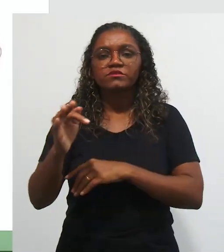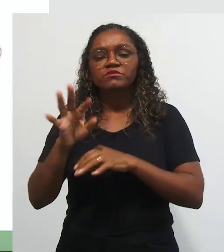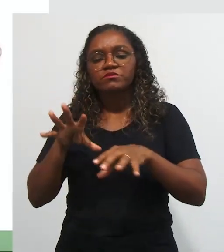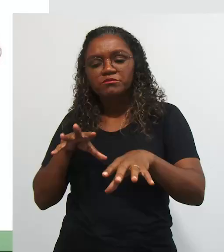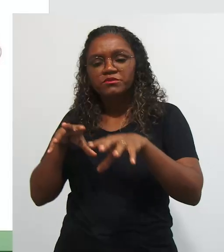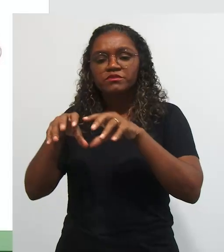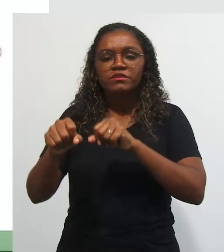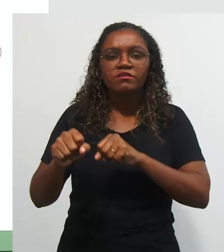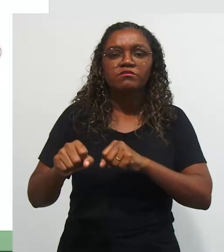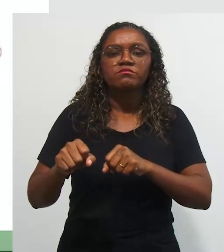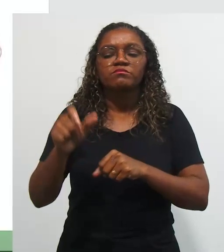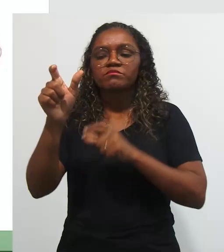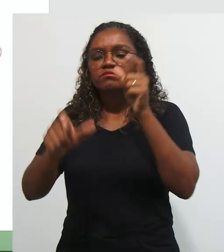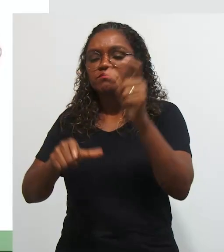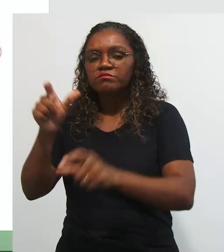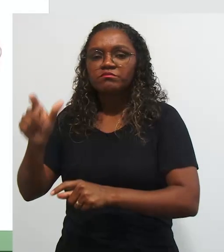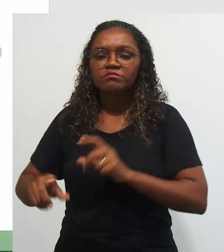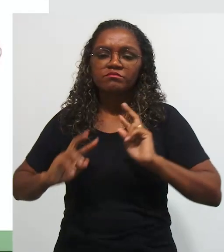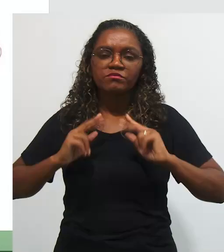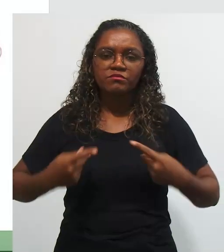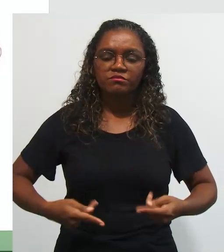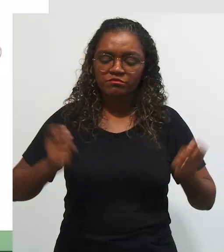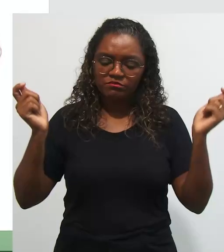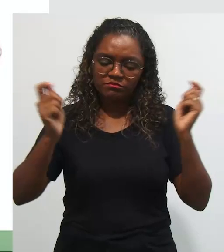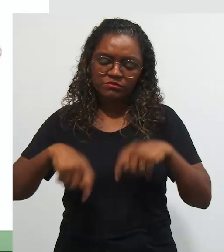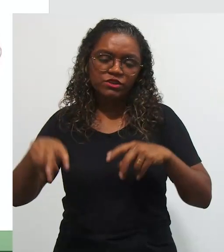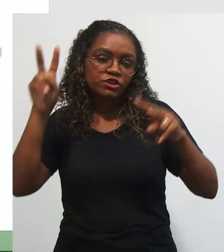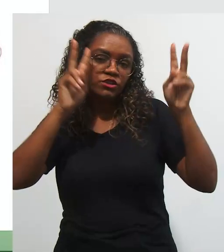da competência humana